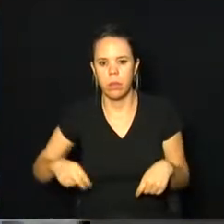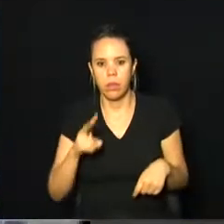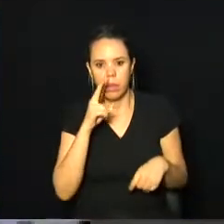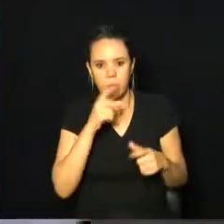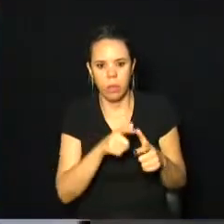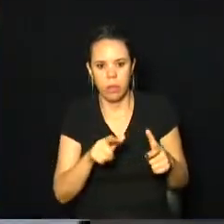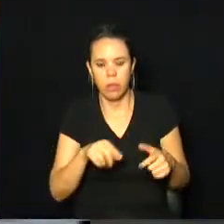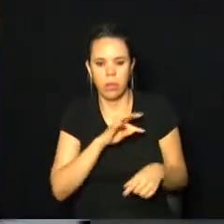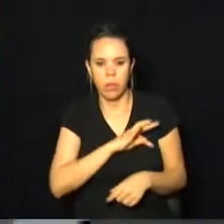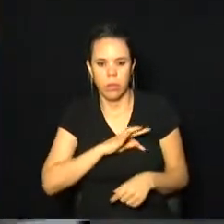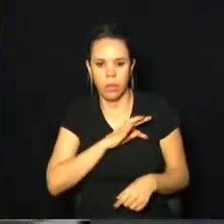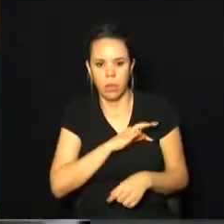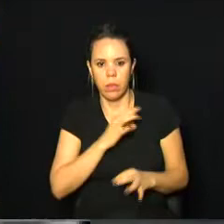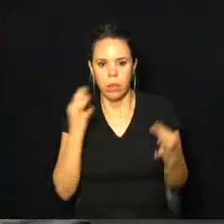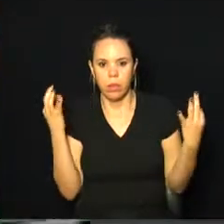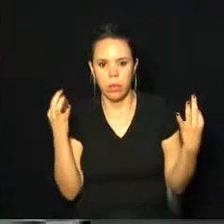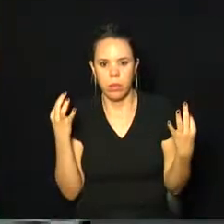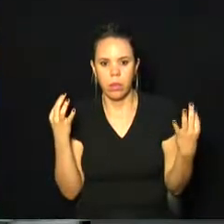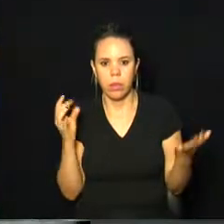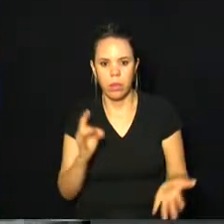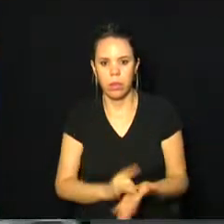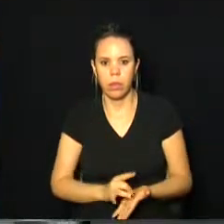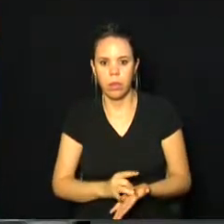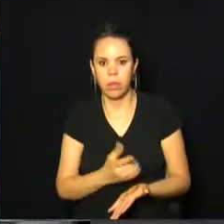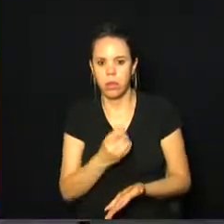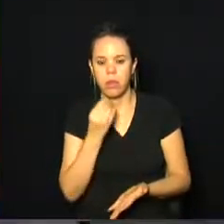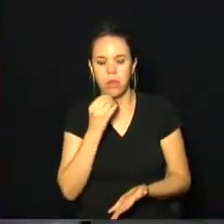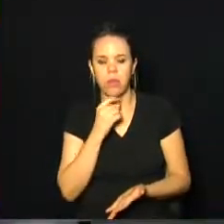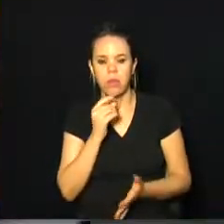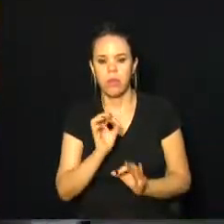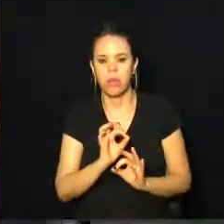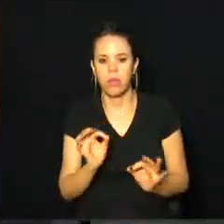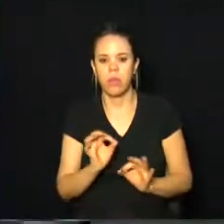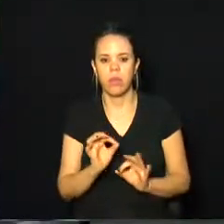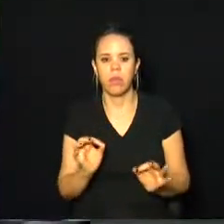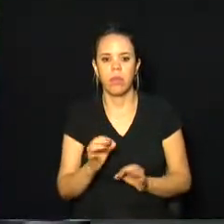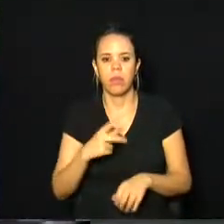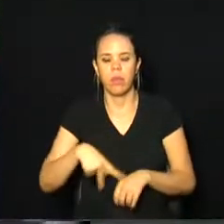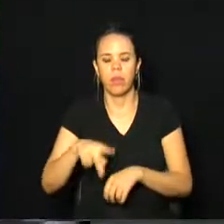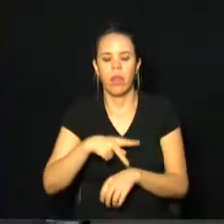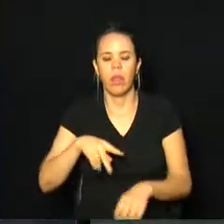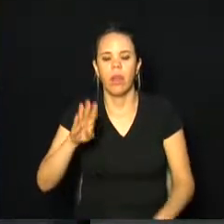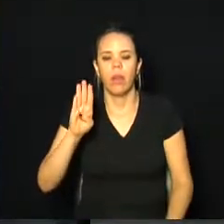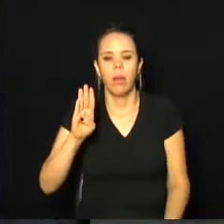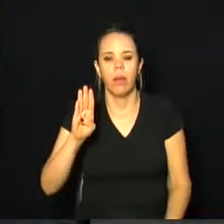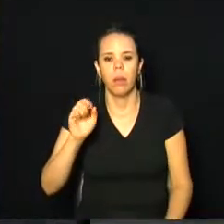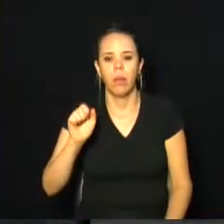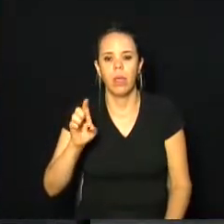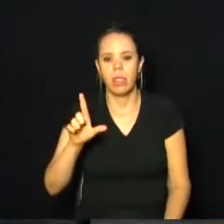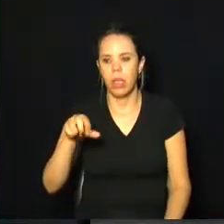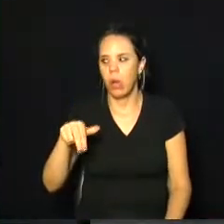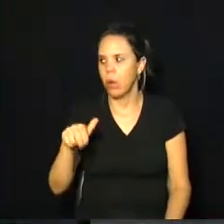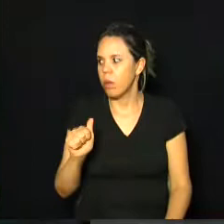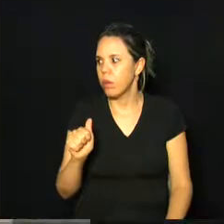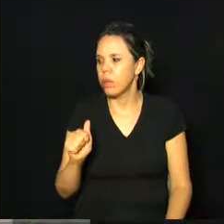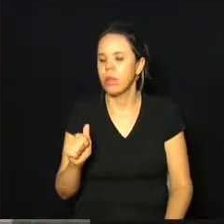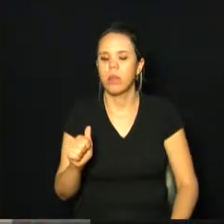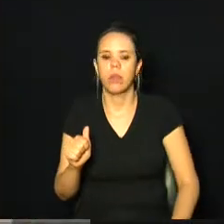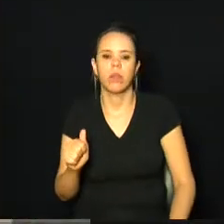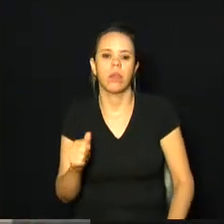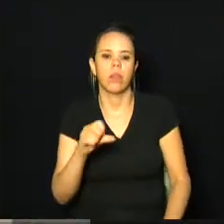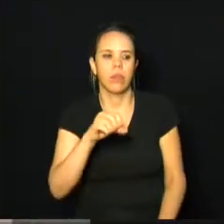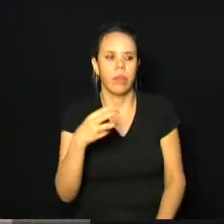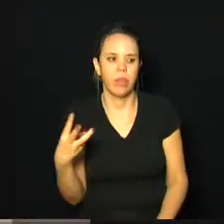a técnica apurada, realmente não deu chance para ninguém lá em Barcelona, né? E na sequência na Liga Mundial em 93.